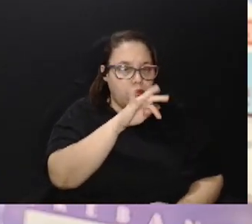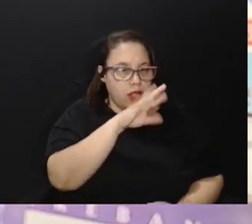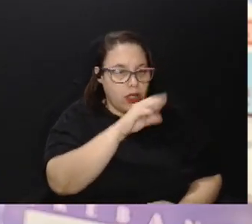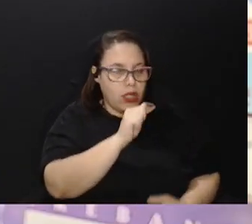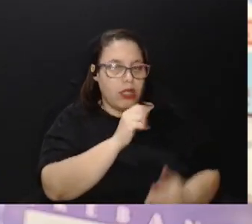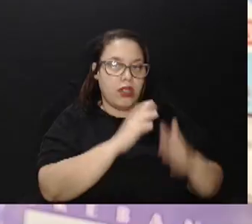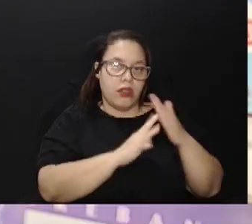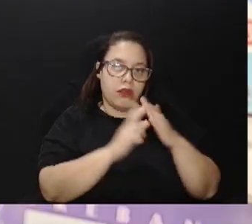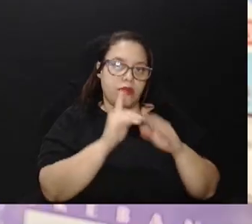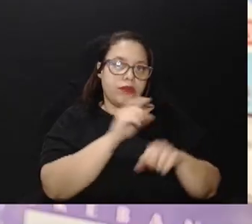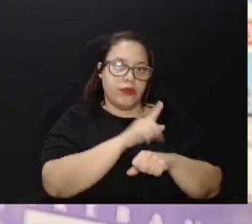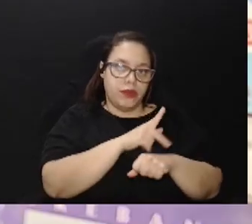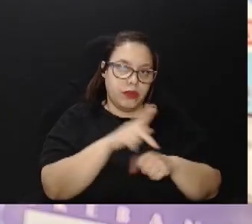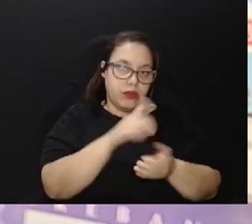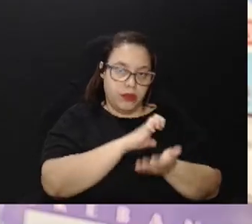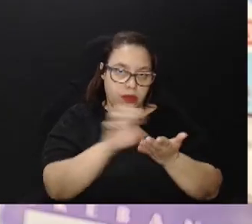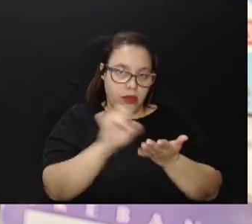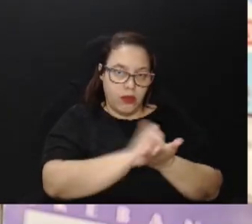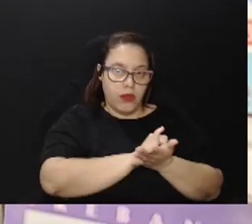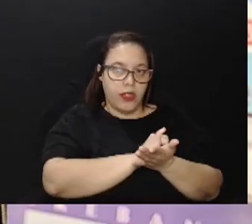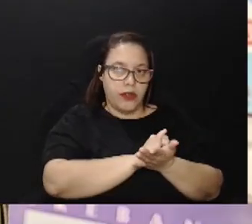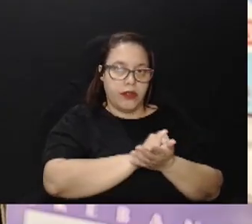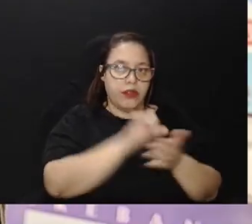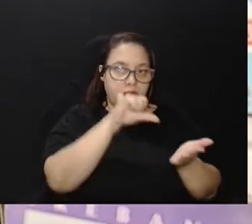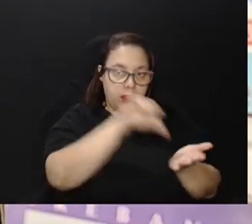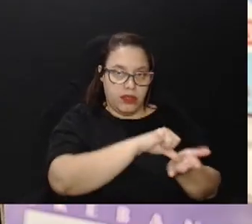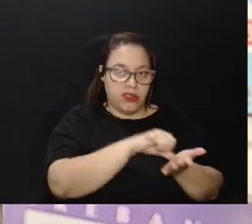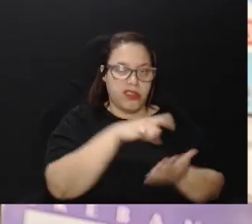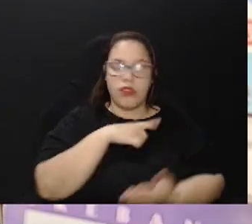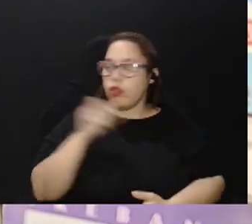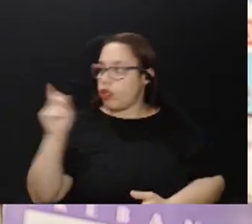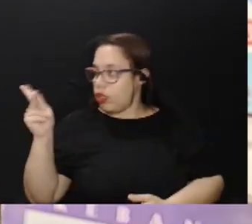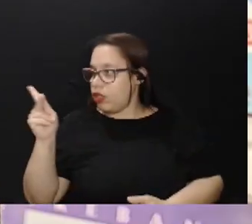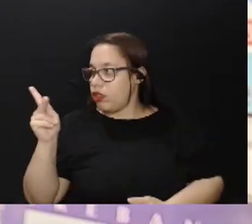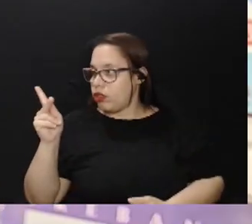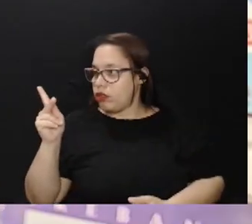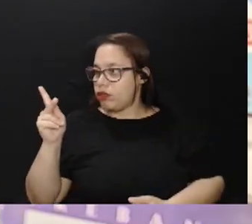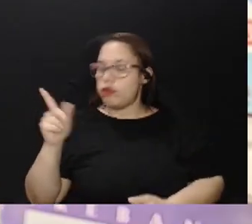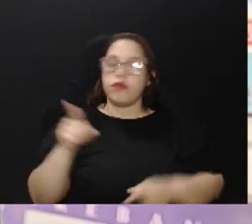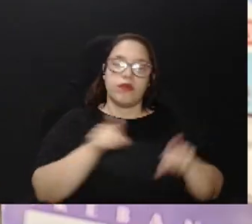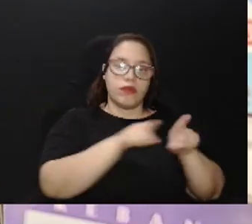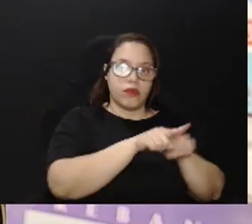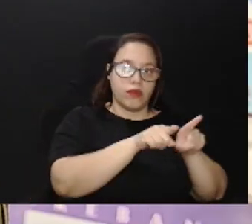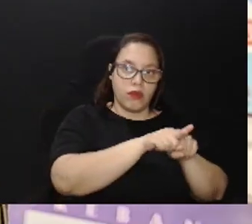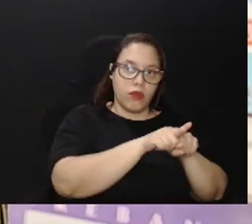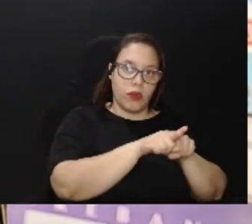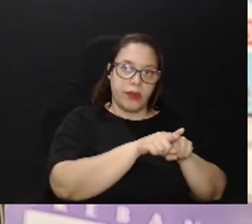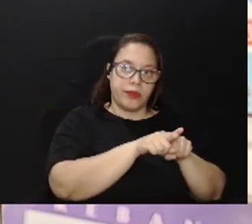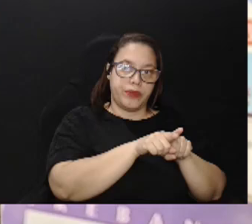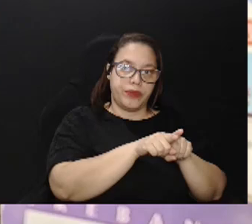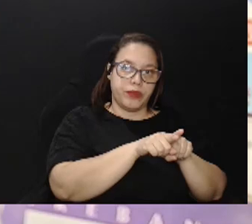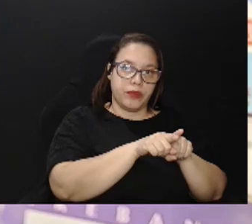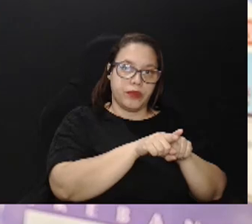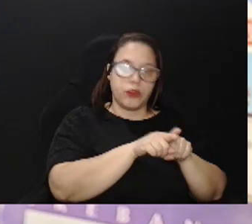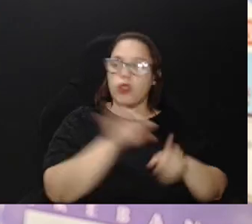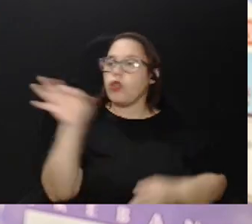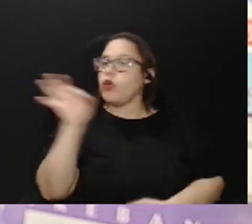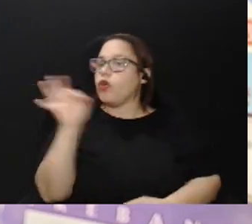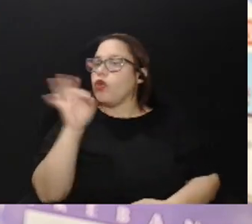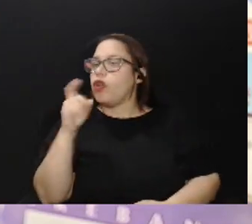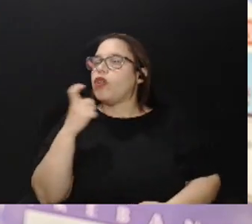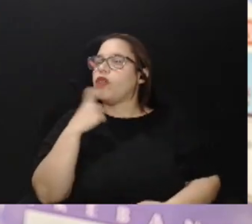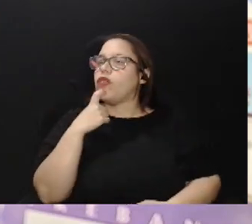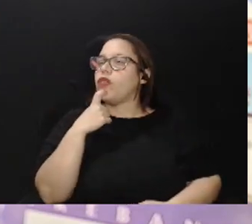continua e tem também sua sede. Tá. E também tem... Aquela parte hoje ainda é Campinas ou hoje